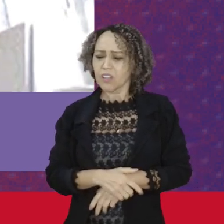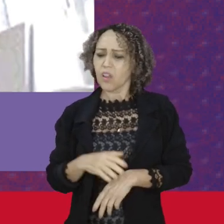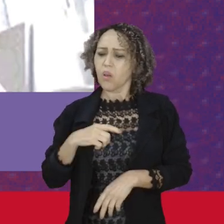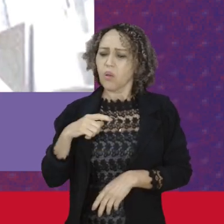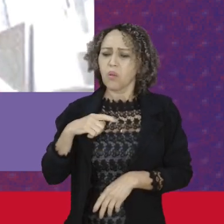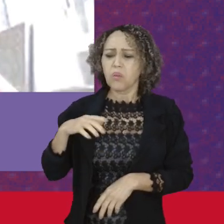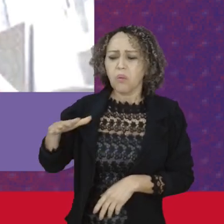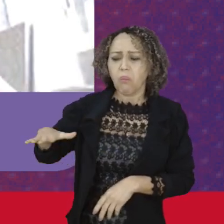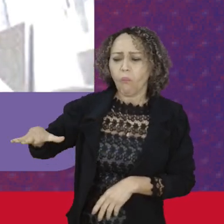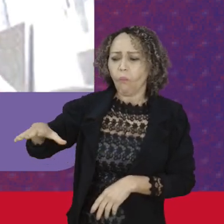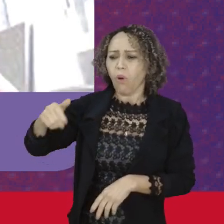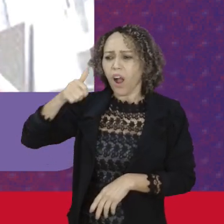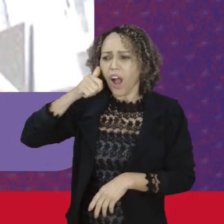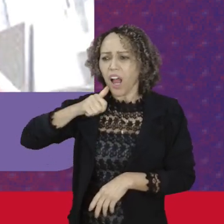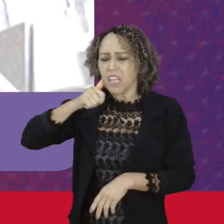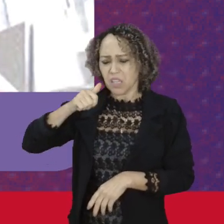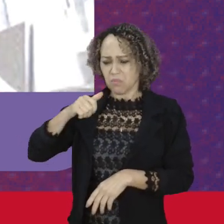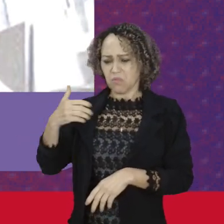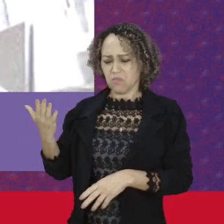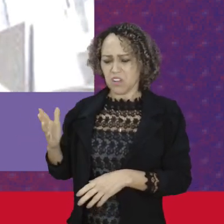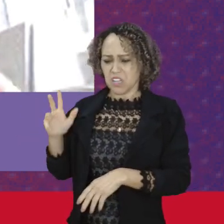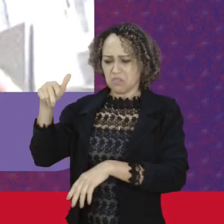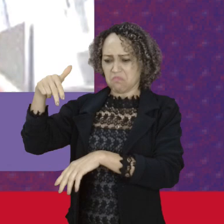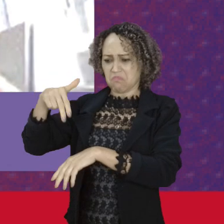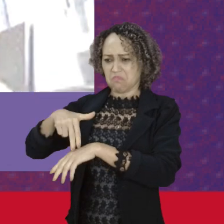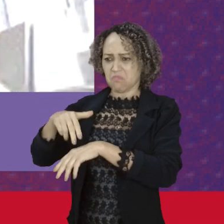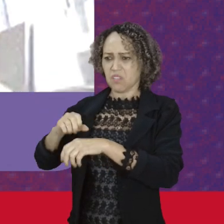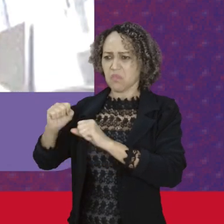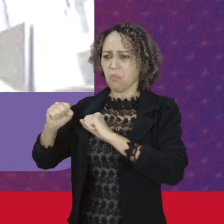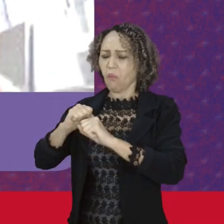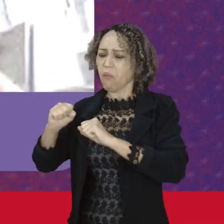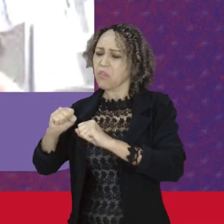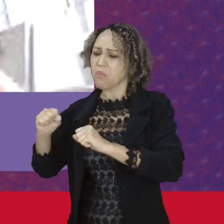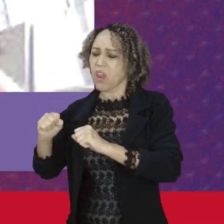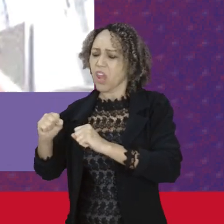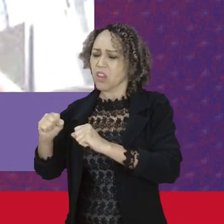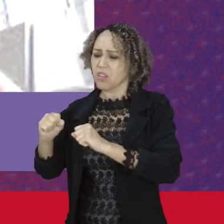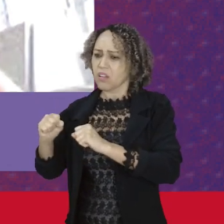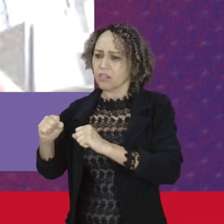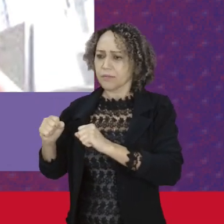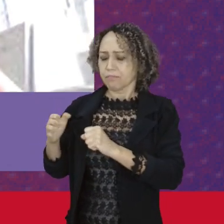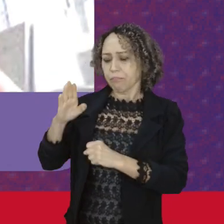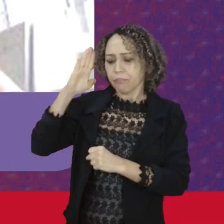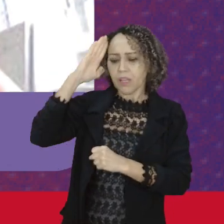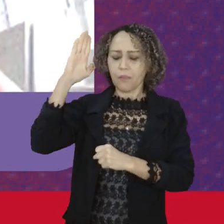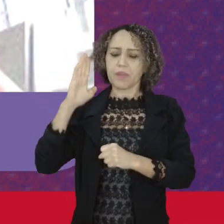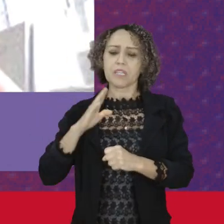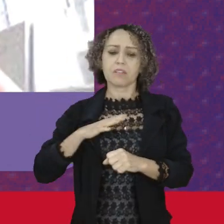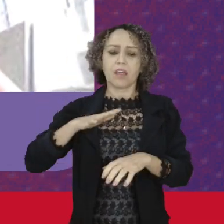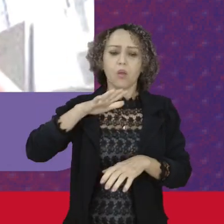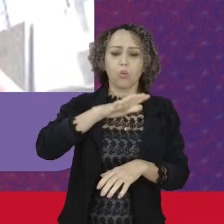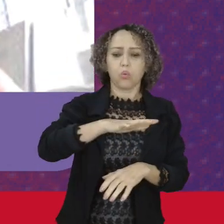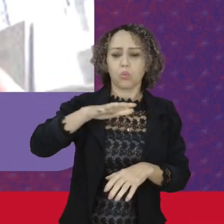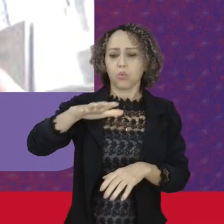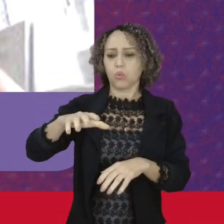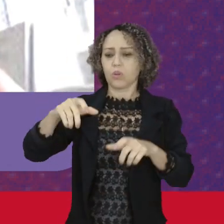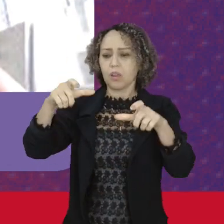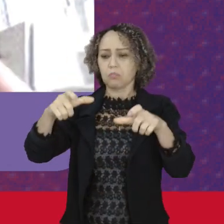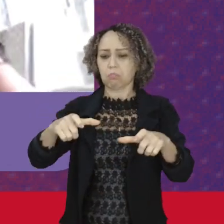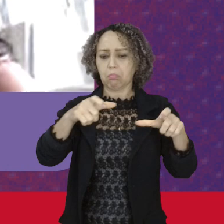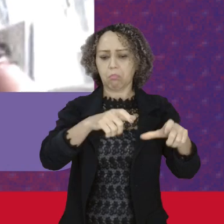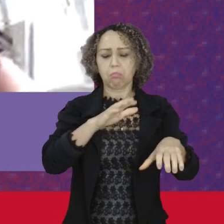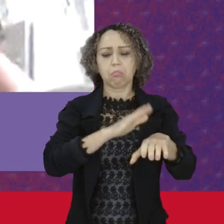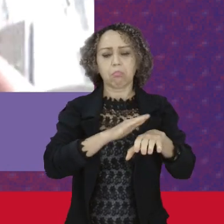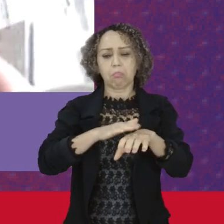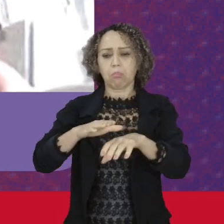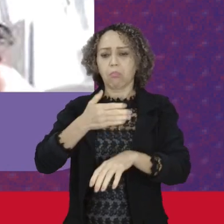se movimentam, as mulheres se colocam, né, em movimento, inclusive, principalmente para estar nos espaços públicos, colocar a